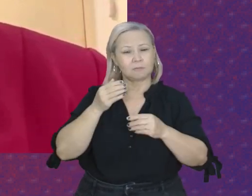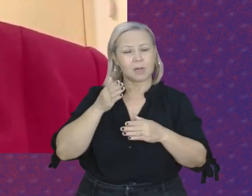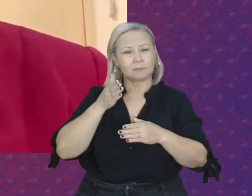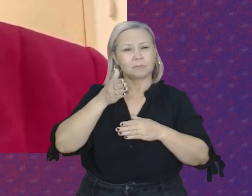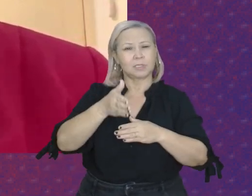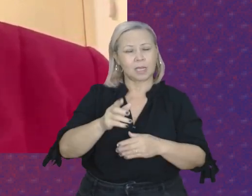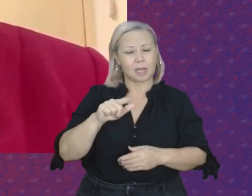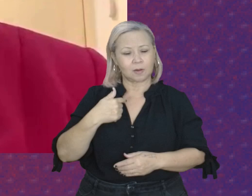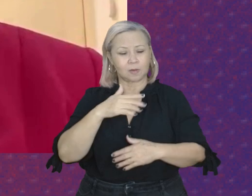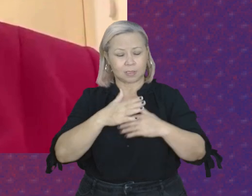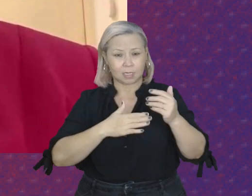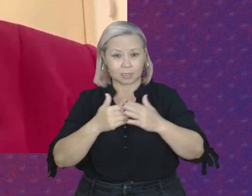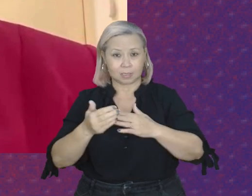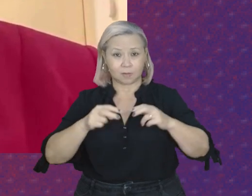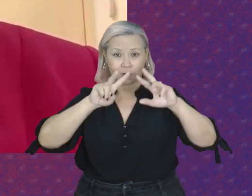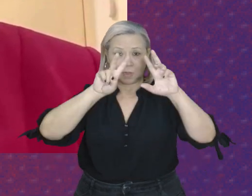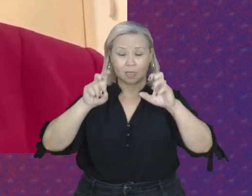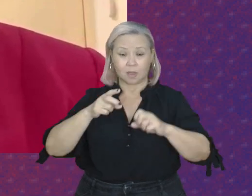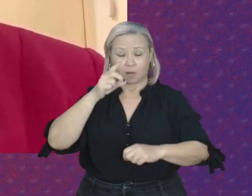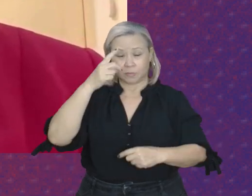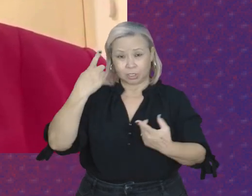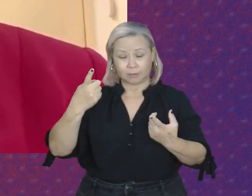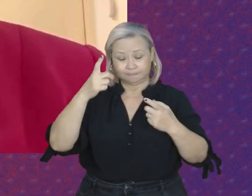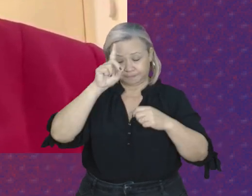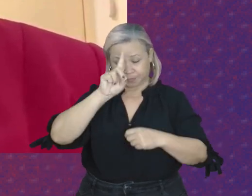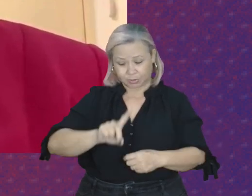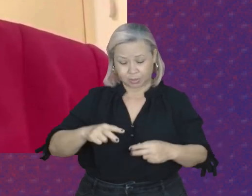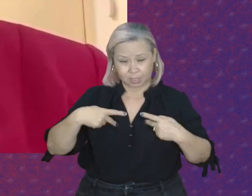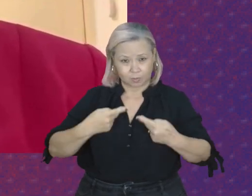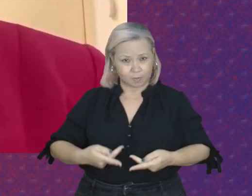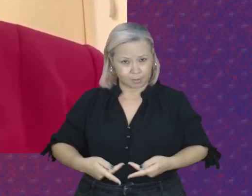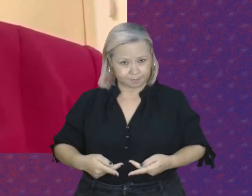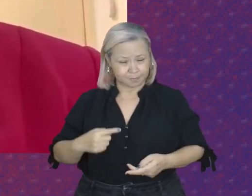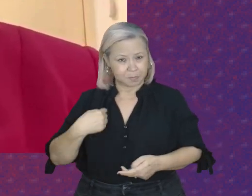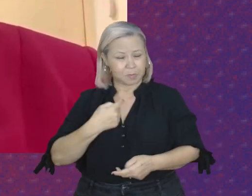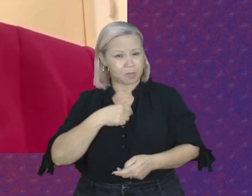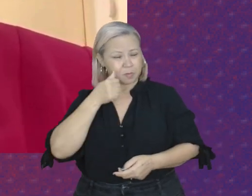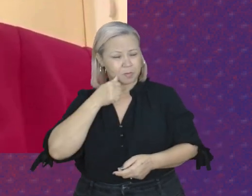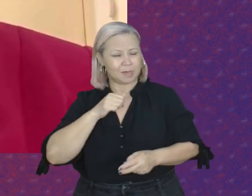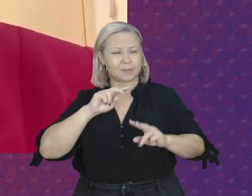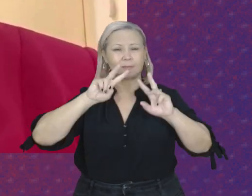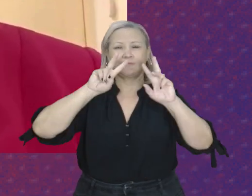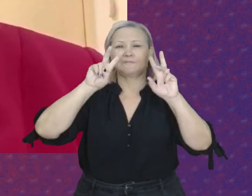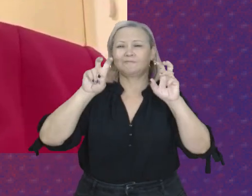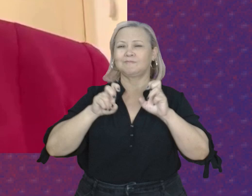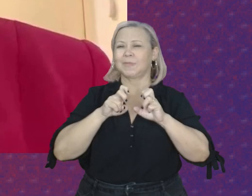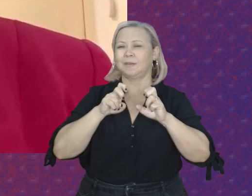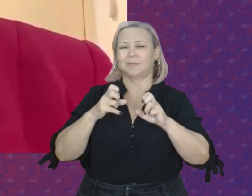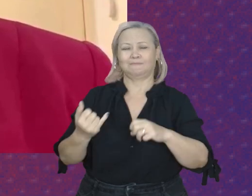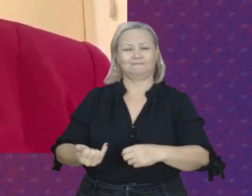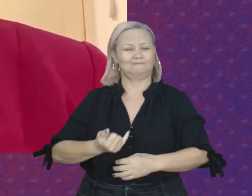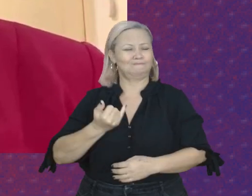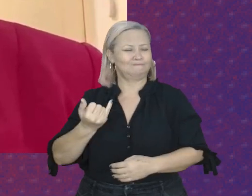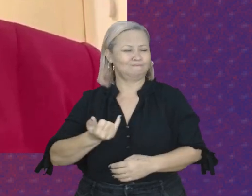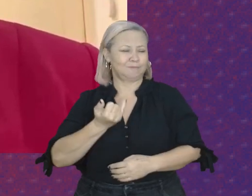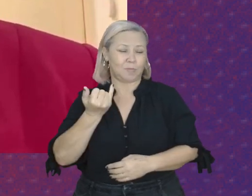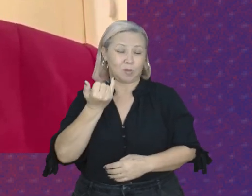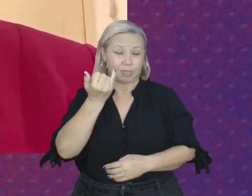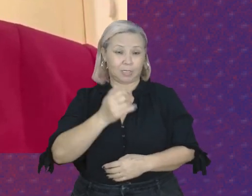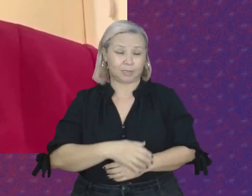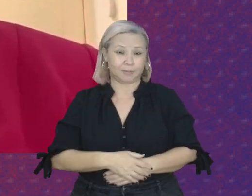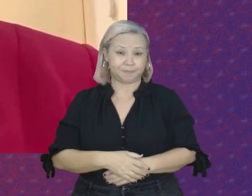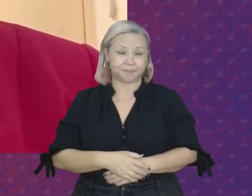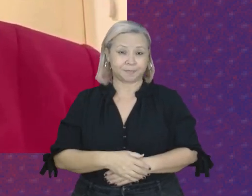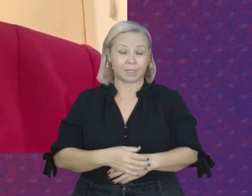na questão de direitos humanos. Para nós mulheres, este é um tema precioso. E eu